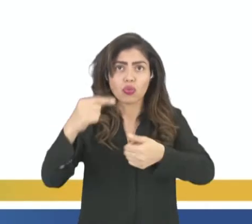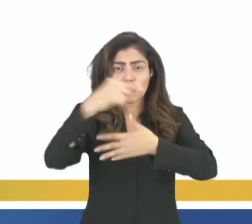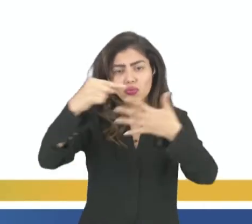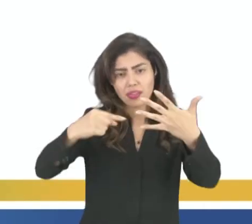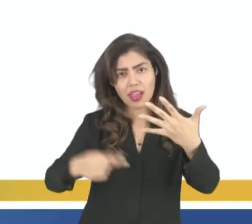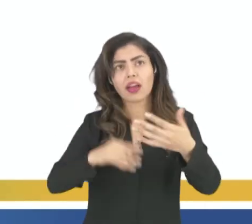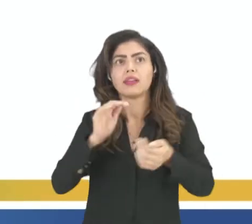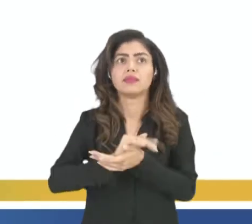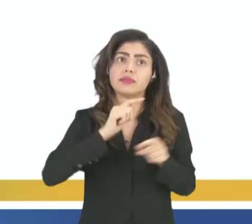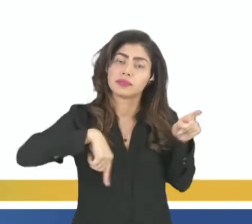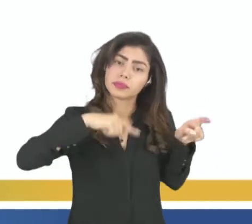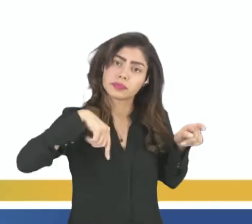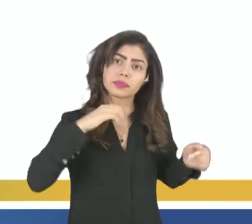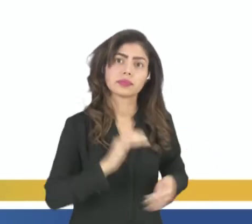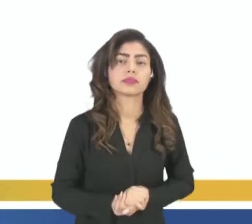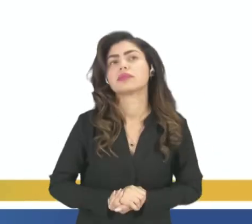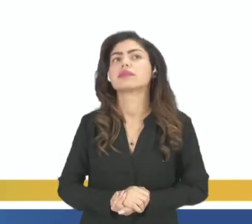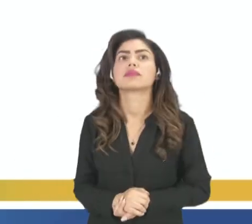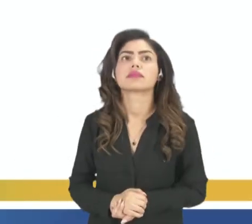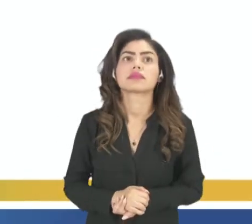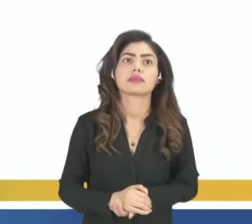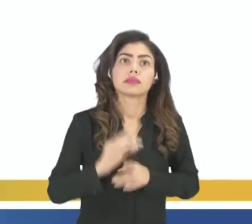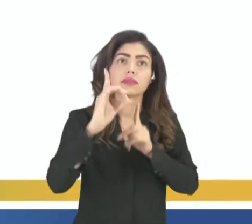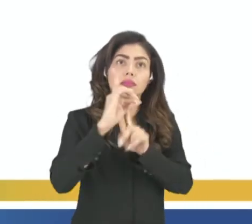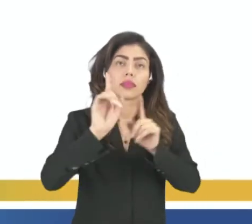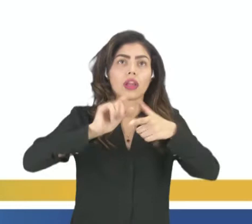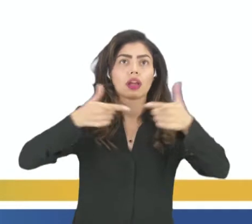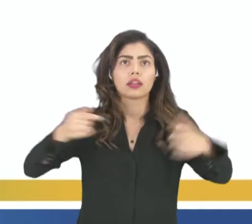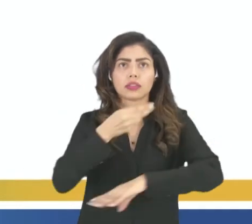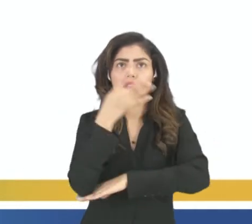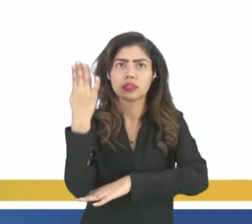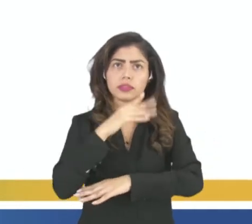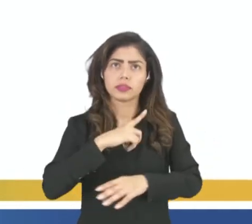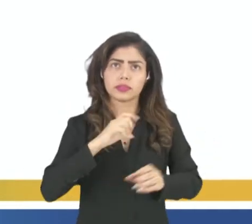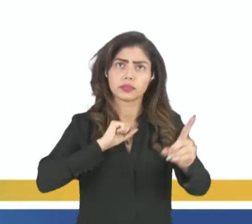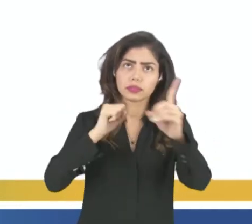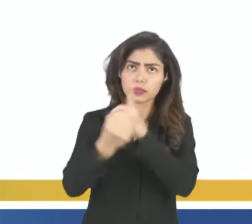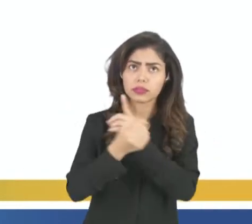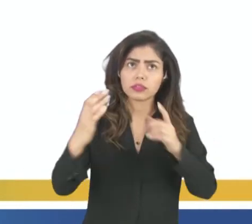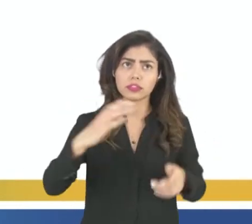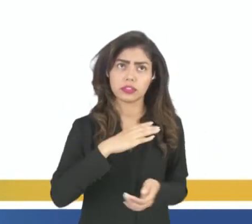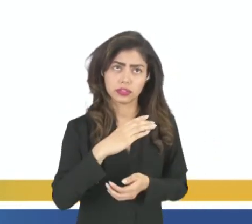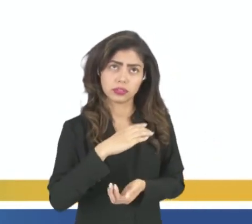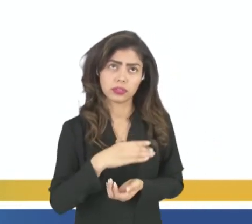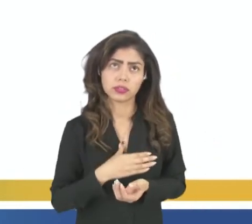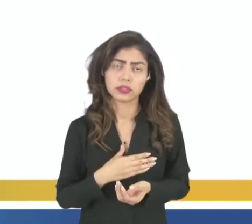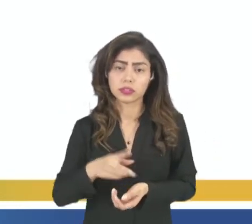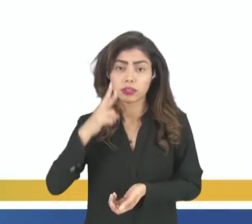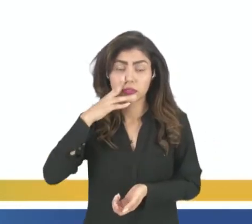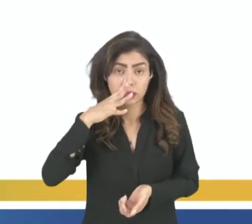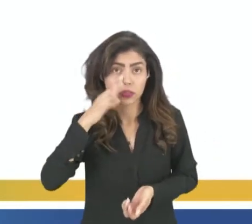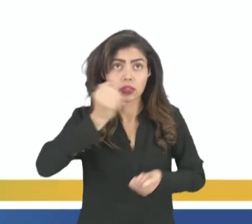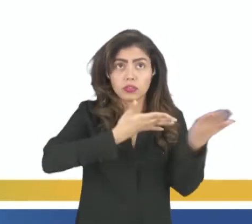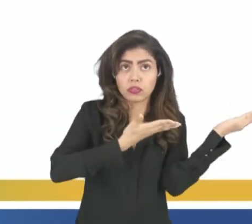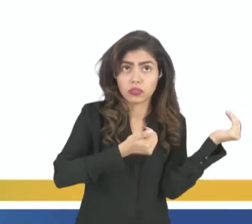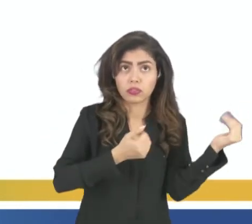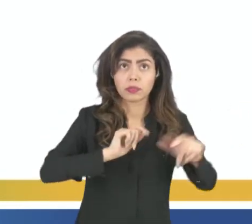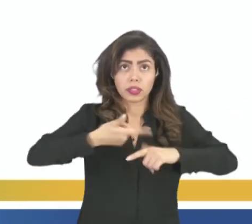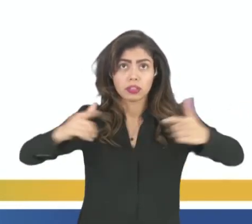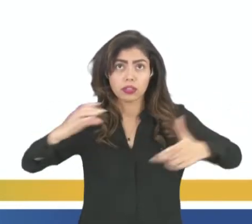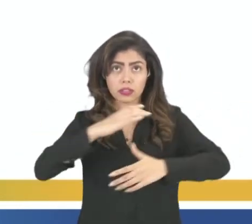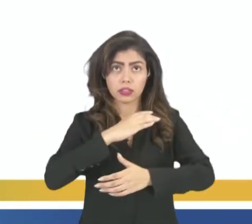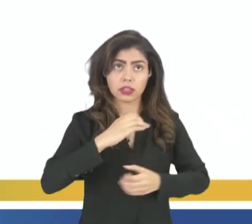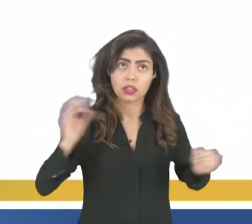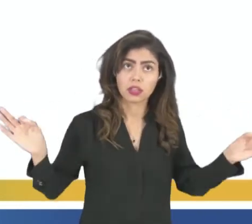agrícolas. D. A grande quantidade de eventos sociais nas cidades que atraía os jovens para as grandes cidades